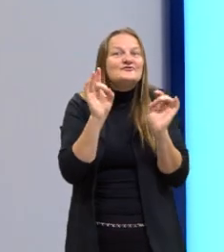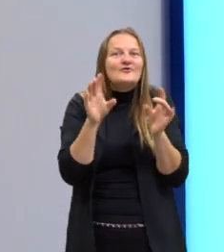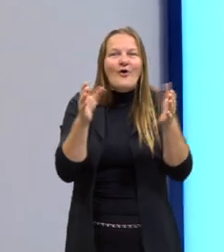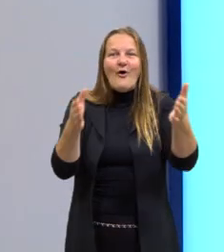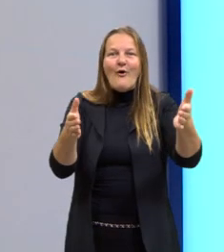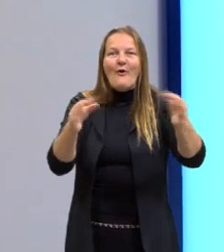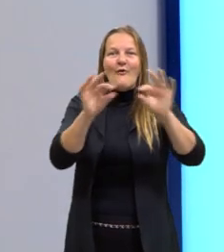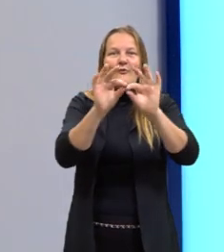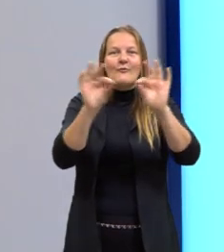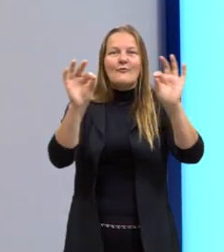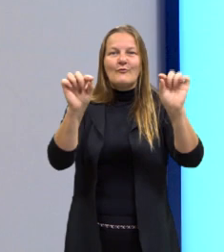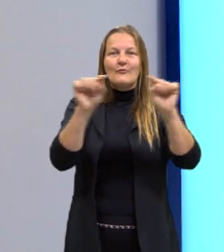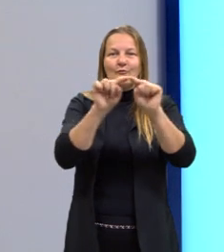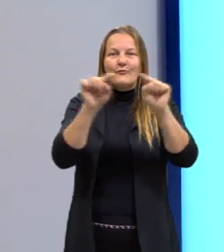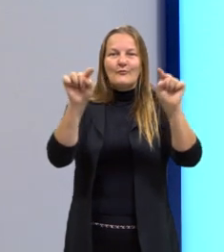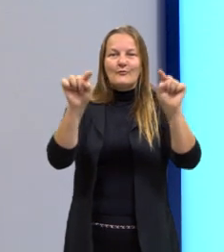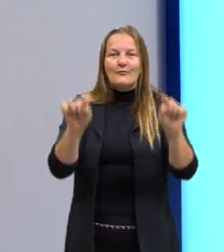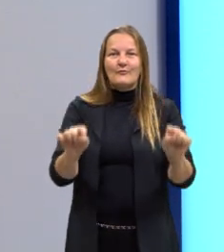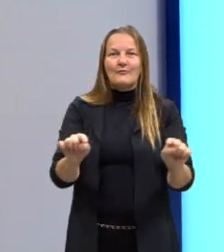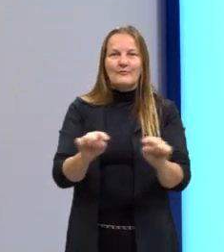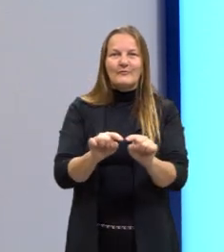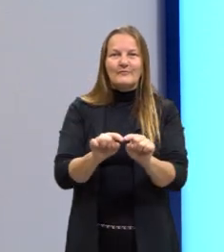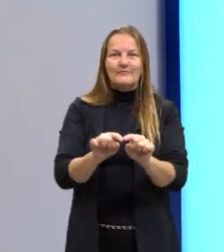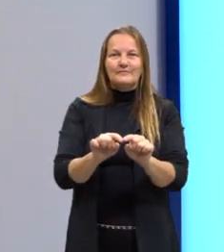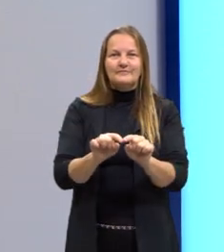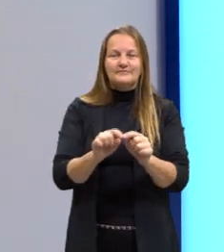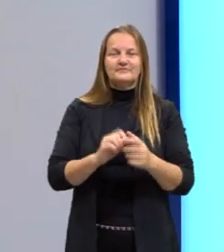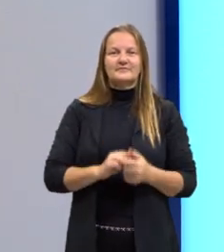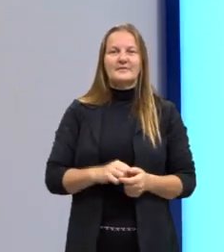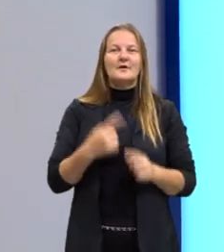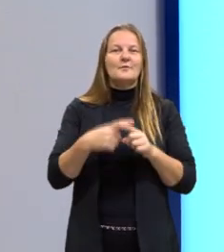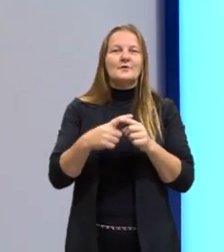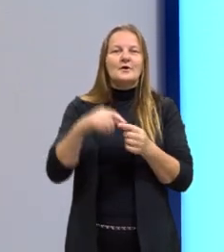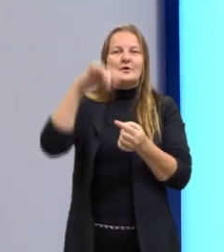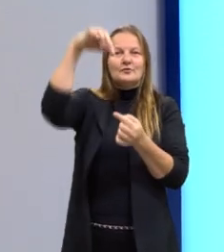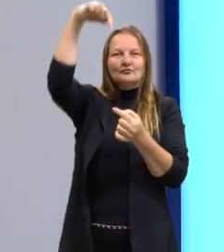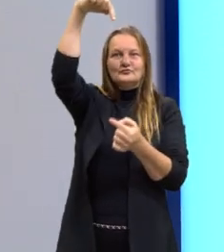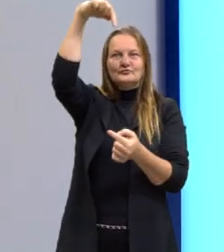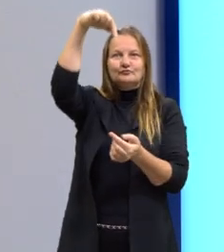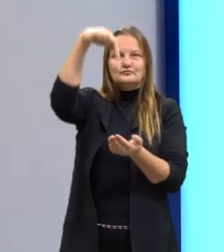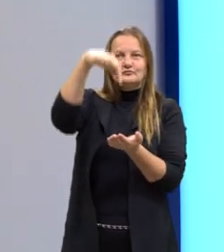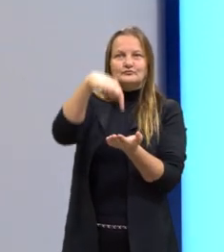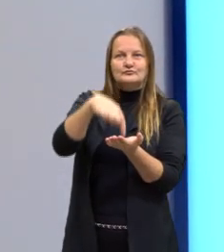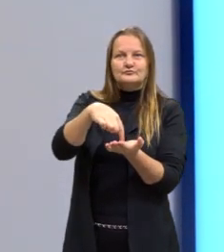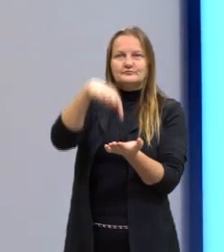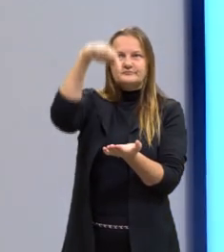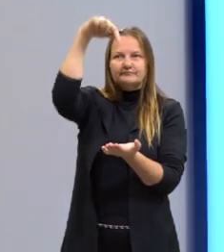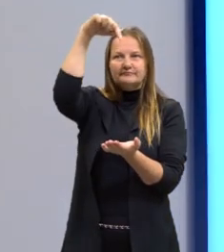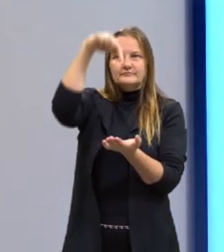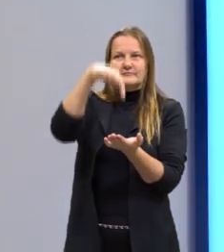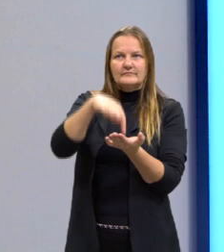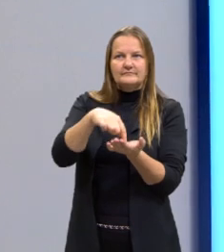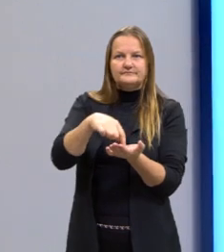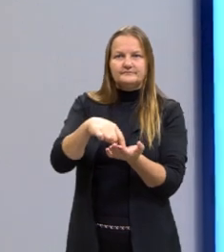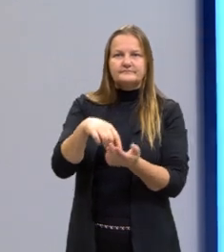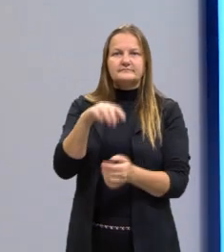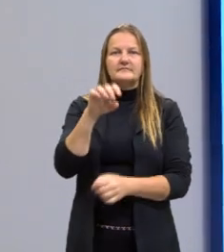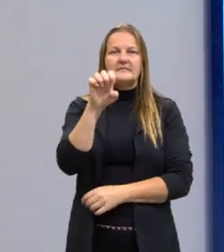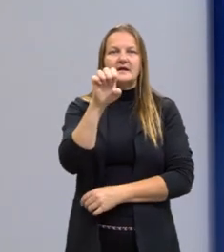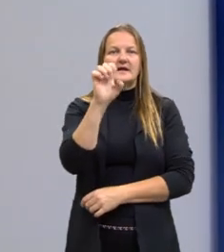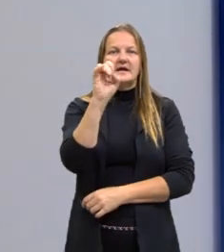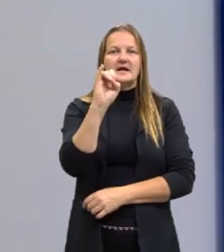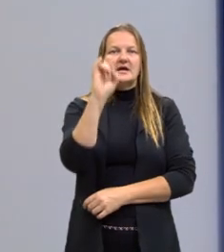fiz mais uma caixa né um cubo ele só um quadrado e coloquei o meu eixo cartesiano aqui x y